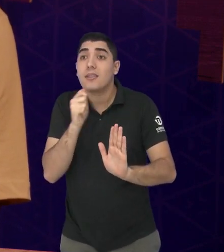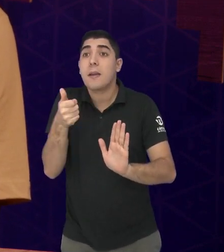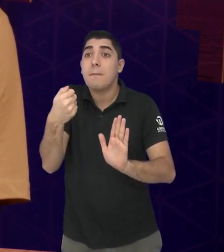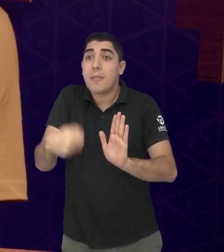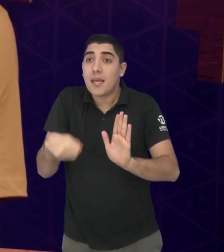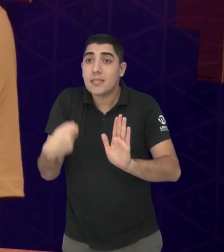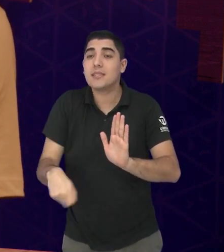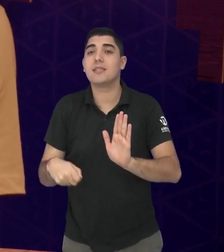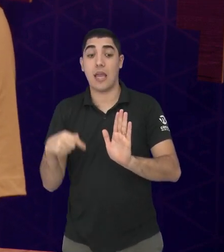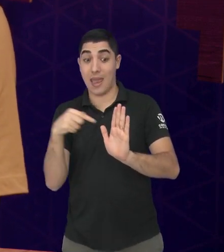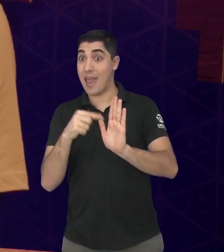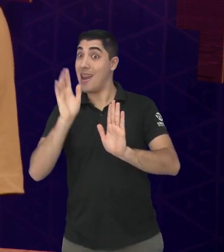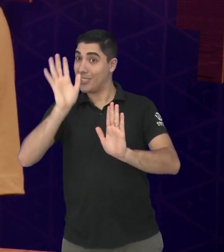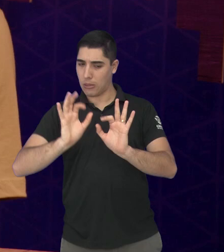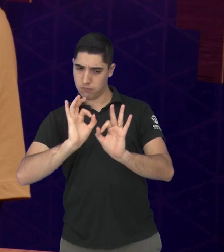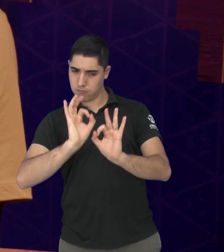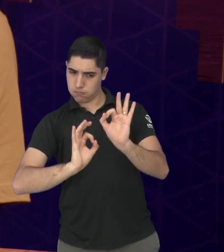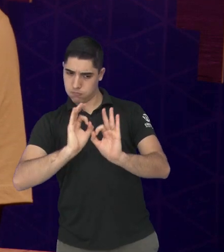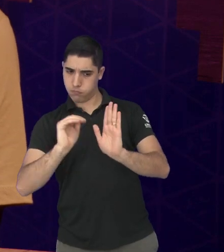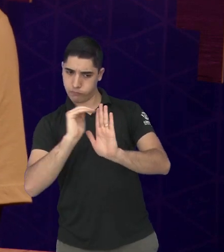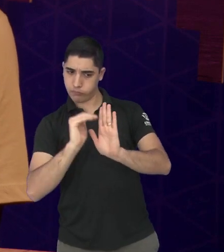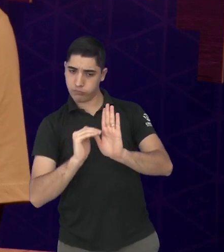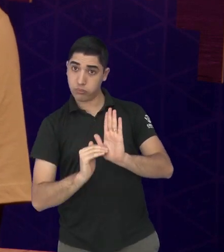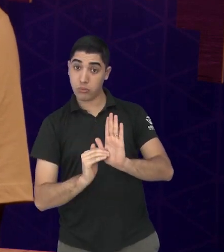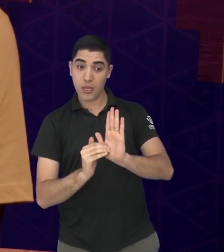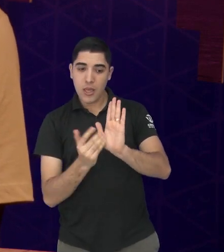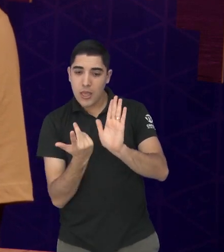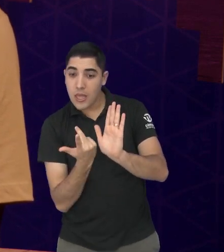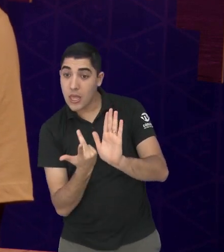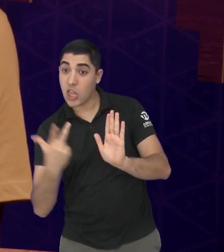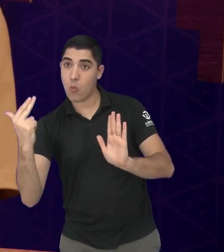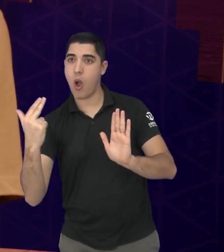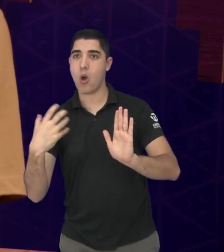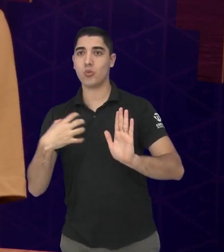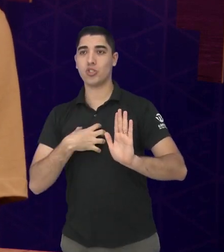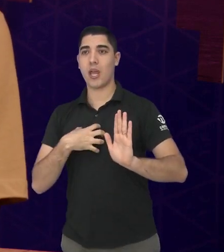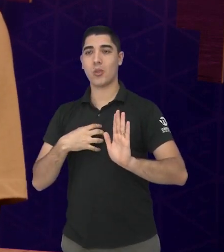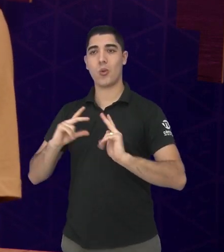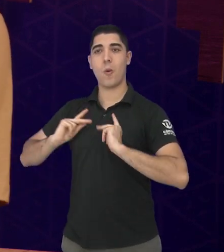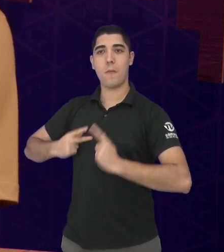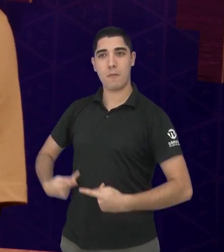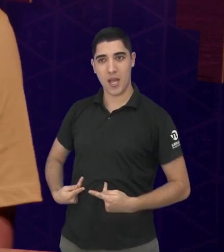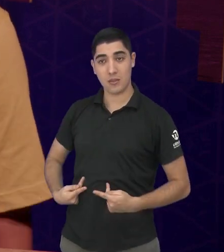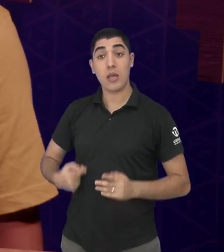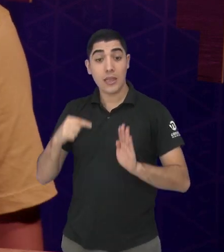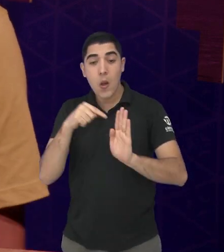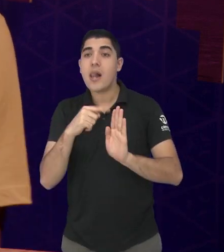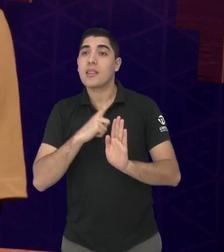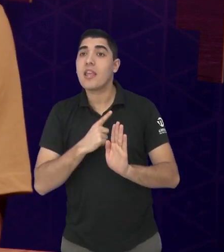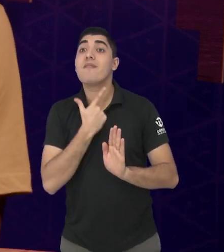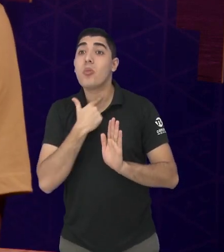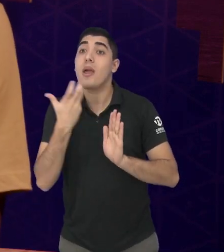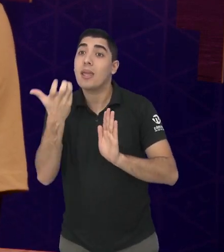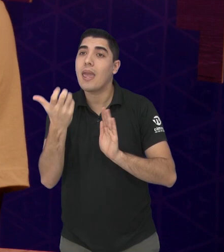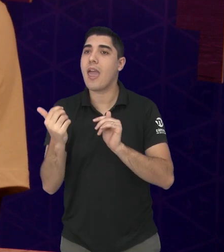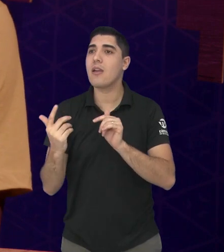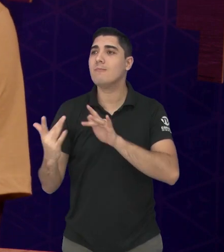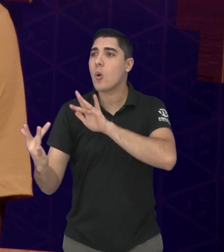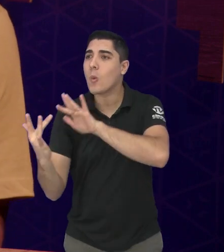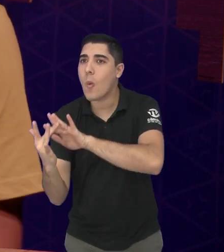depende, ela foi programada de acordo com os seres humanos, então ela tem a vontade de estar perto, de